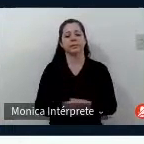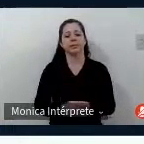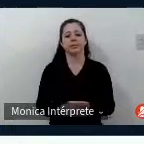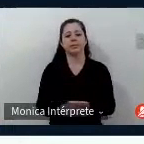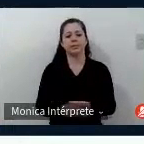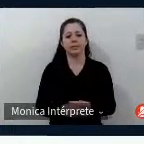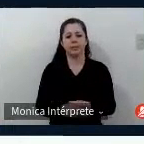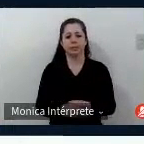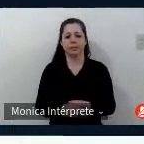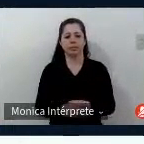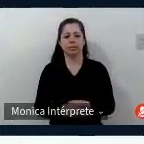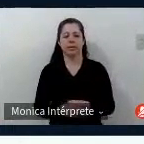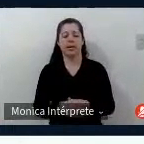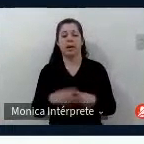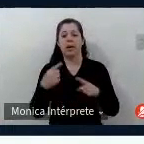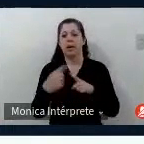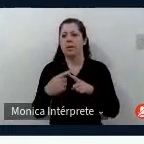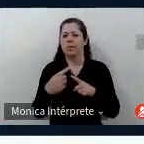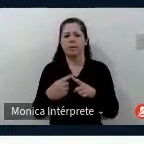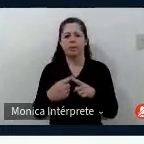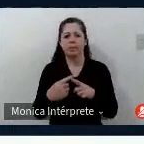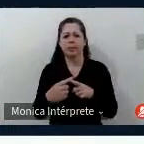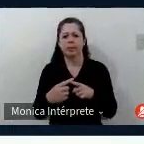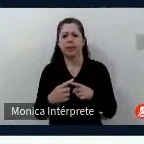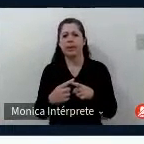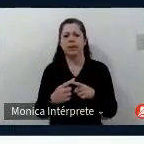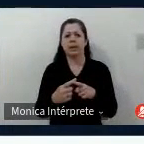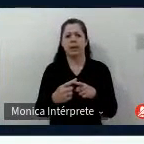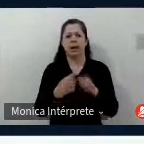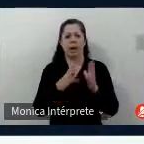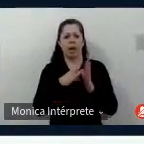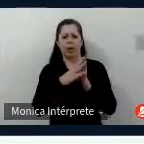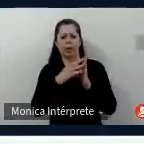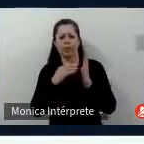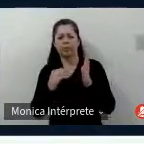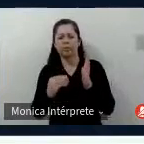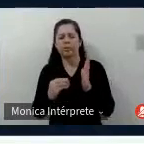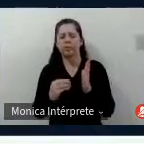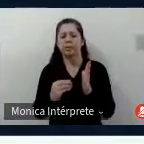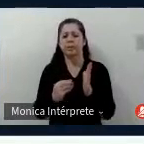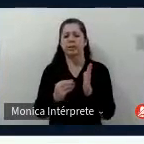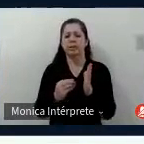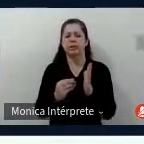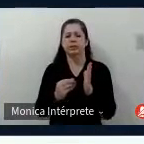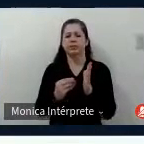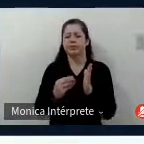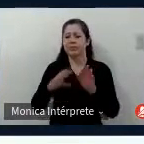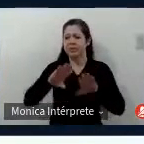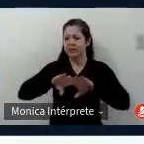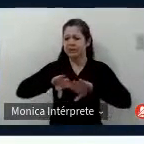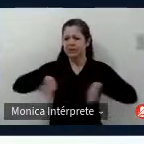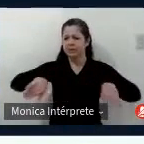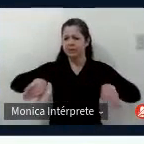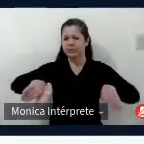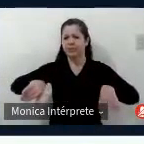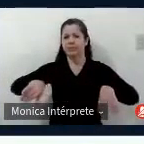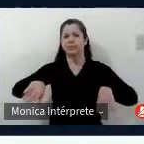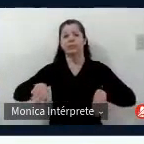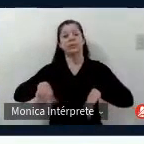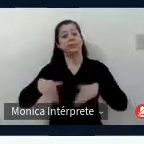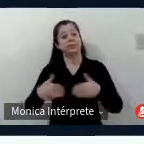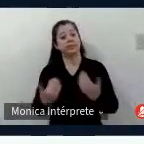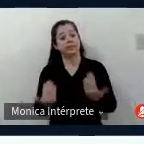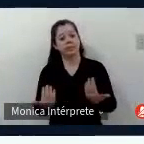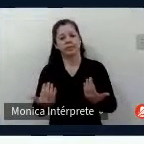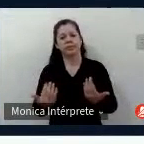muito excludentes, né? Um modelo econômico que aponta já um esgotamento em inúmeros sentidos. Então, o desemprego, a